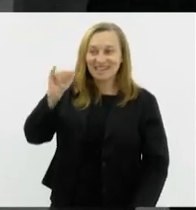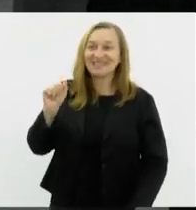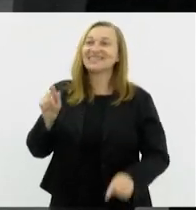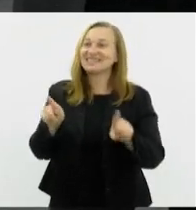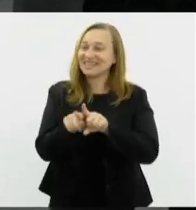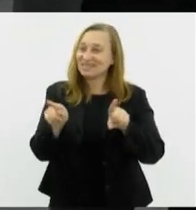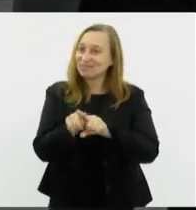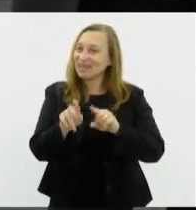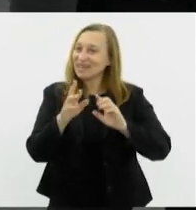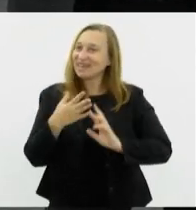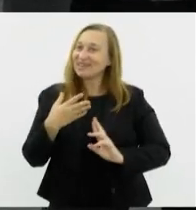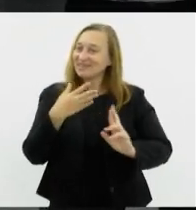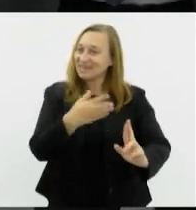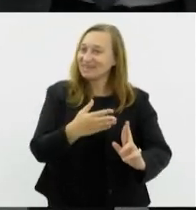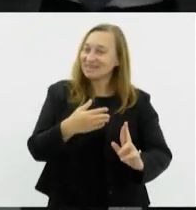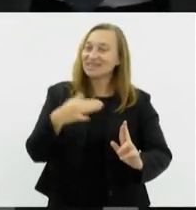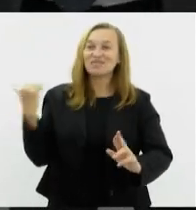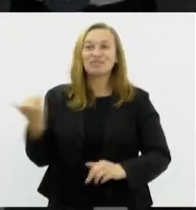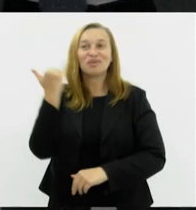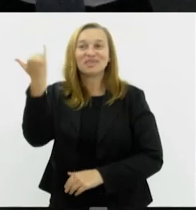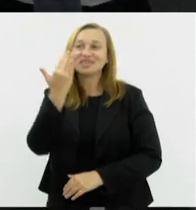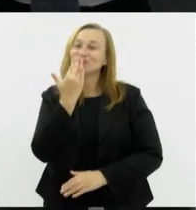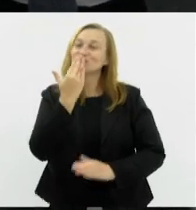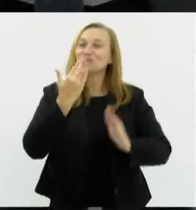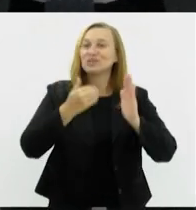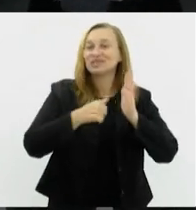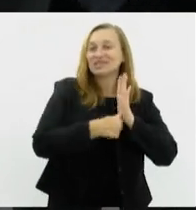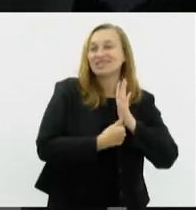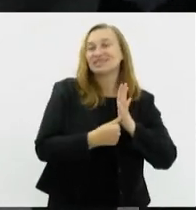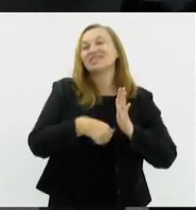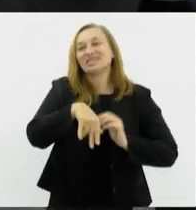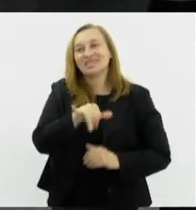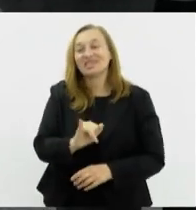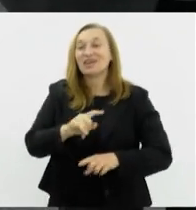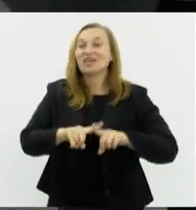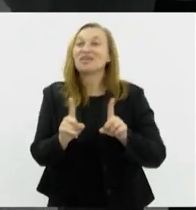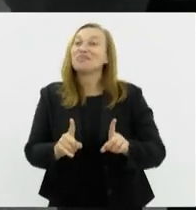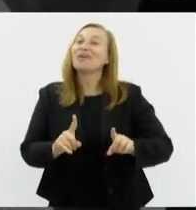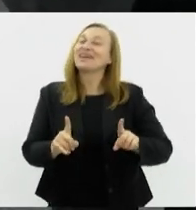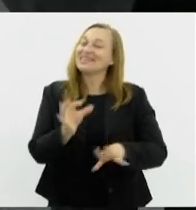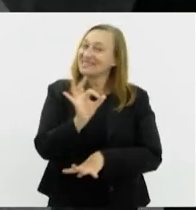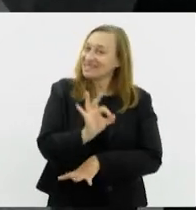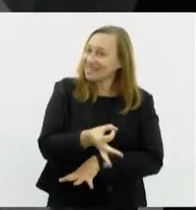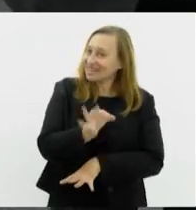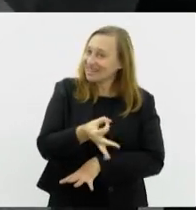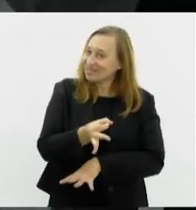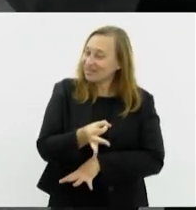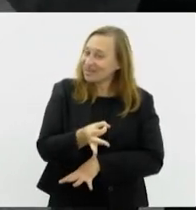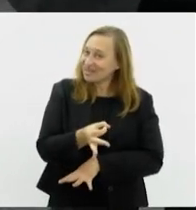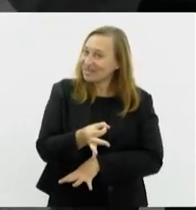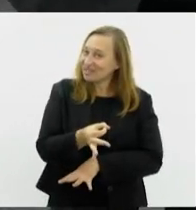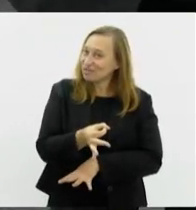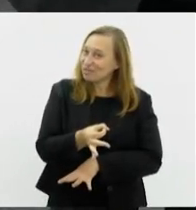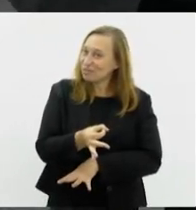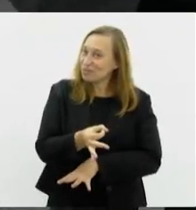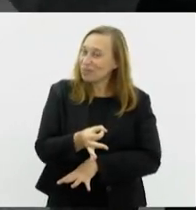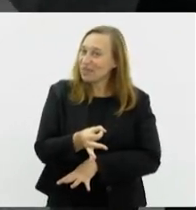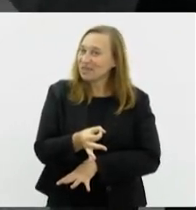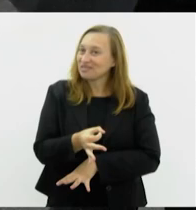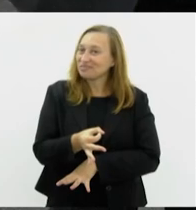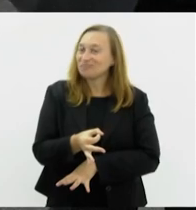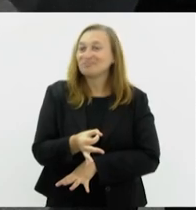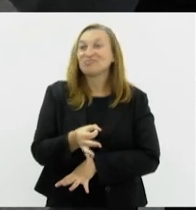também referenciando esse importante time da Baixada Fluminense. Mas, obviamente, a gente espera que